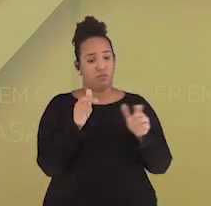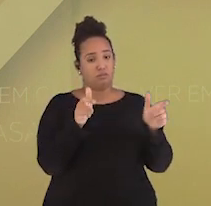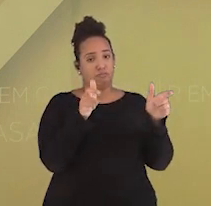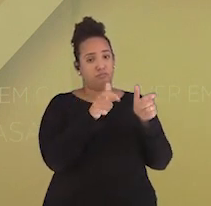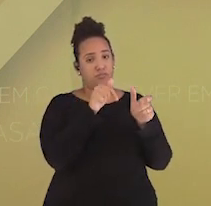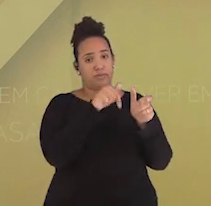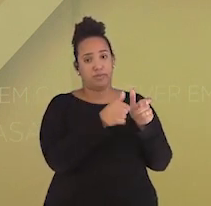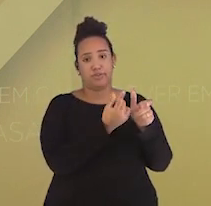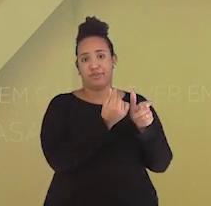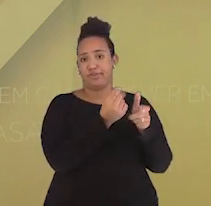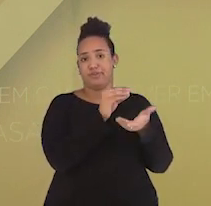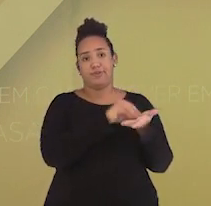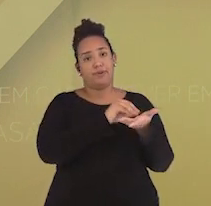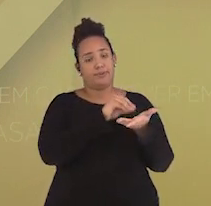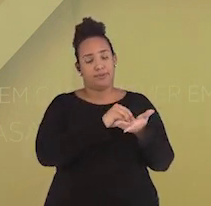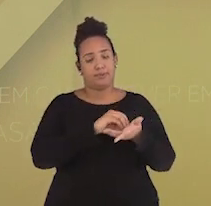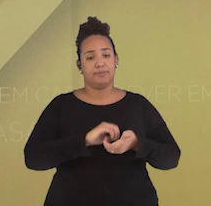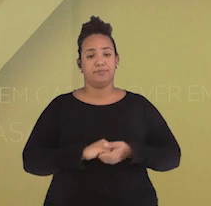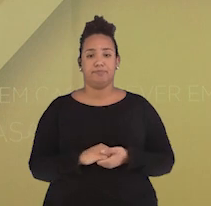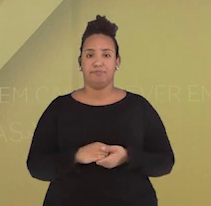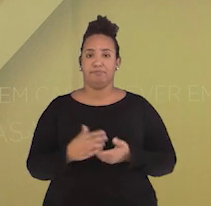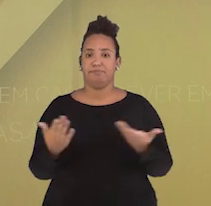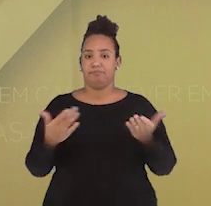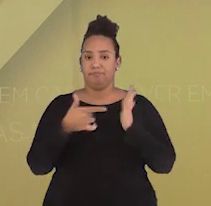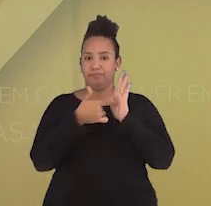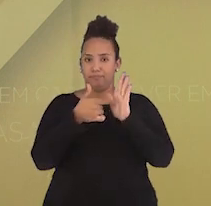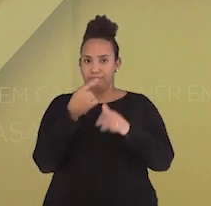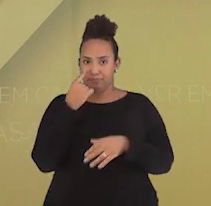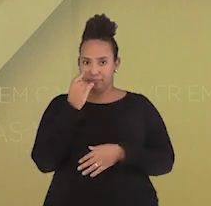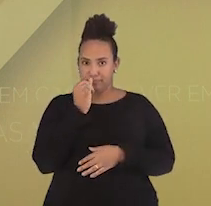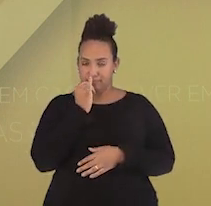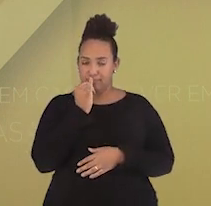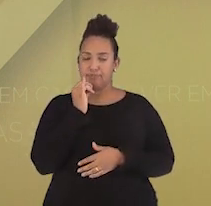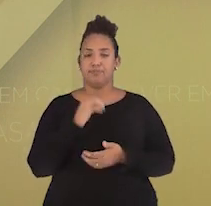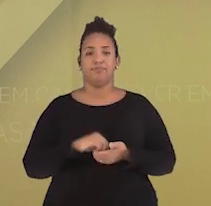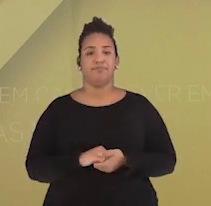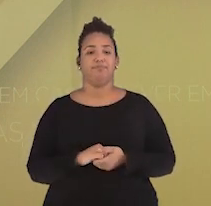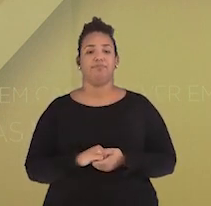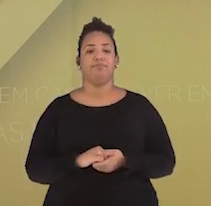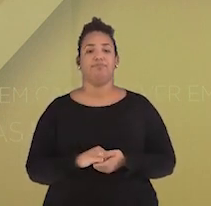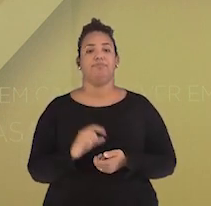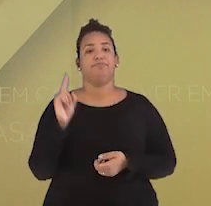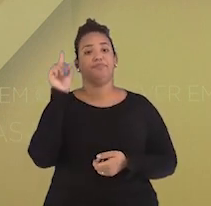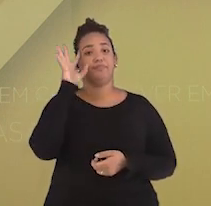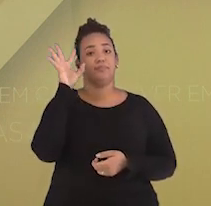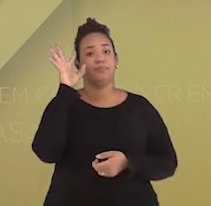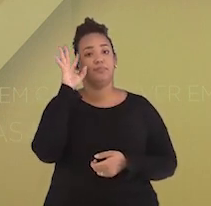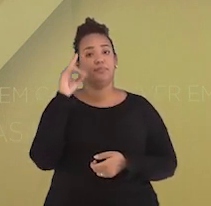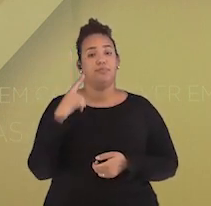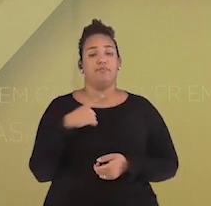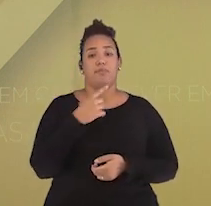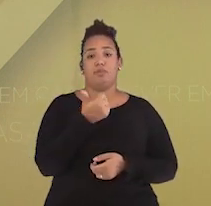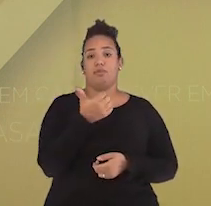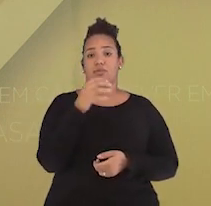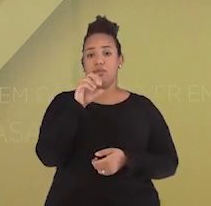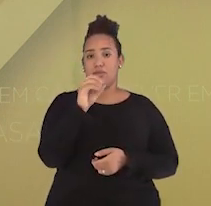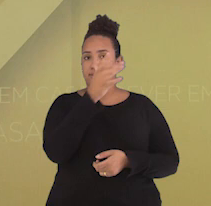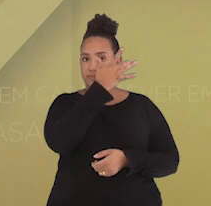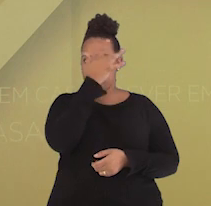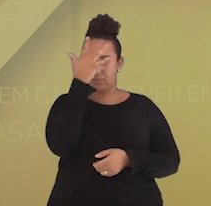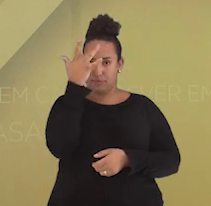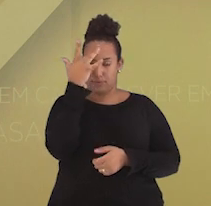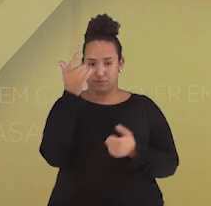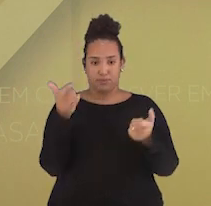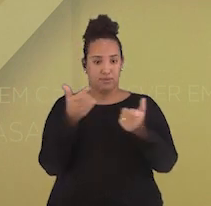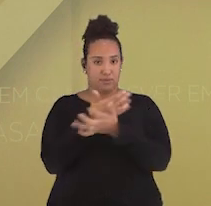muito menor. Vou dar um exemplo. Imagine 10 pessoas numa cidade. Para essas